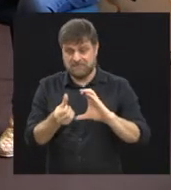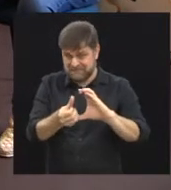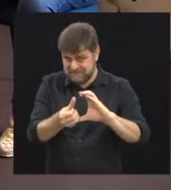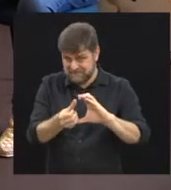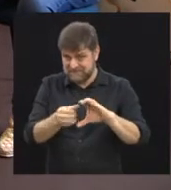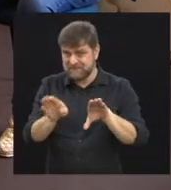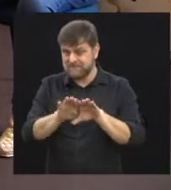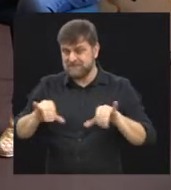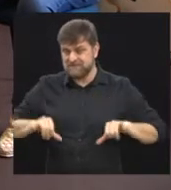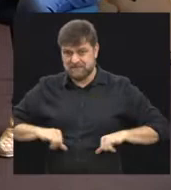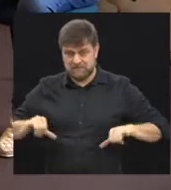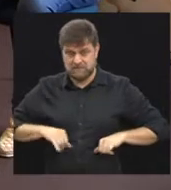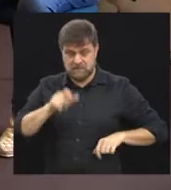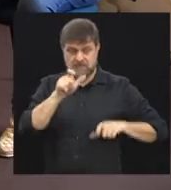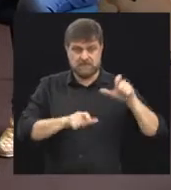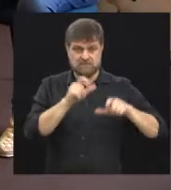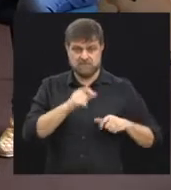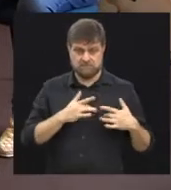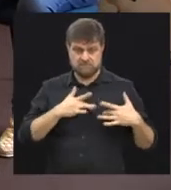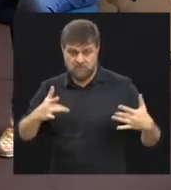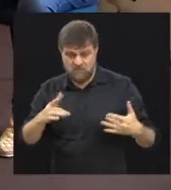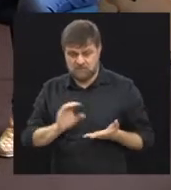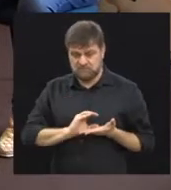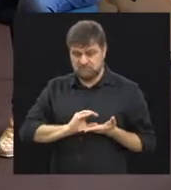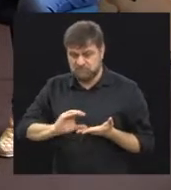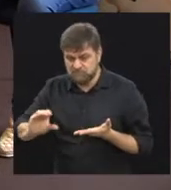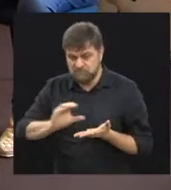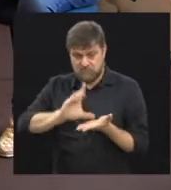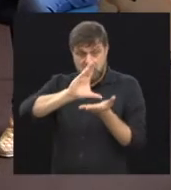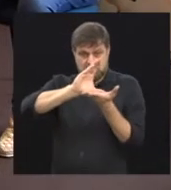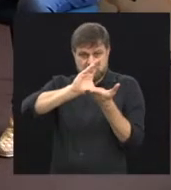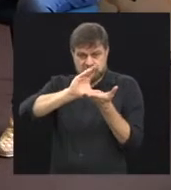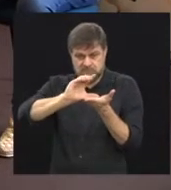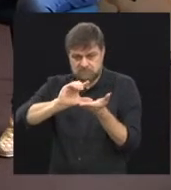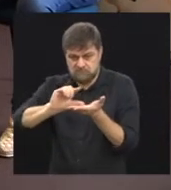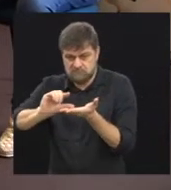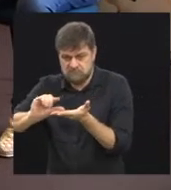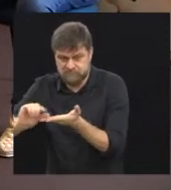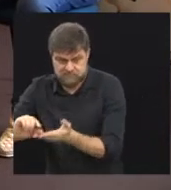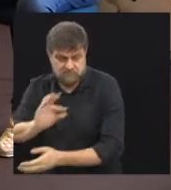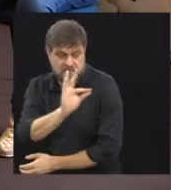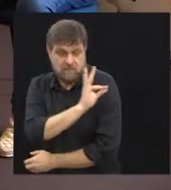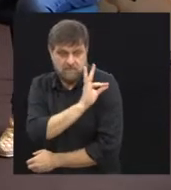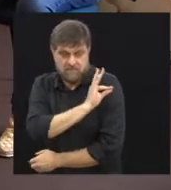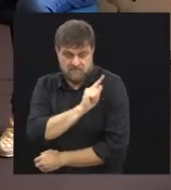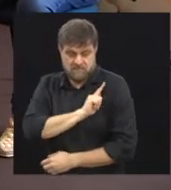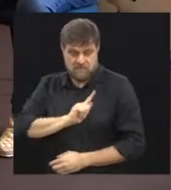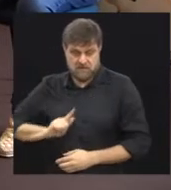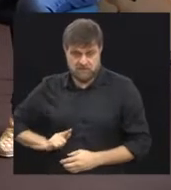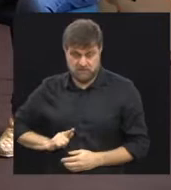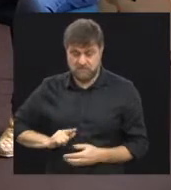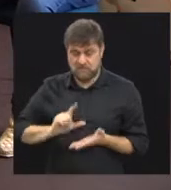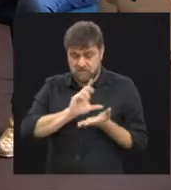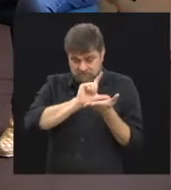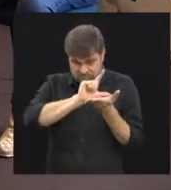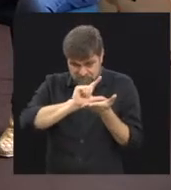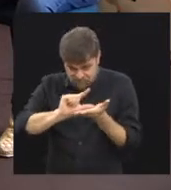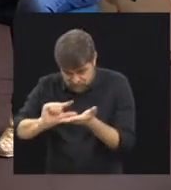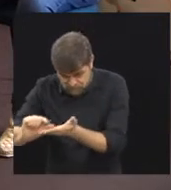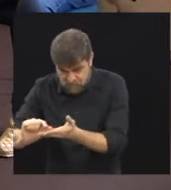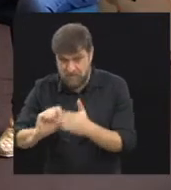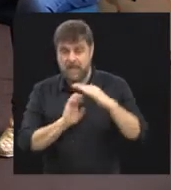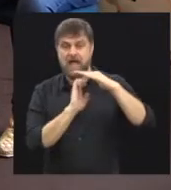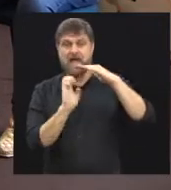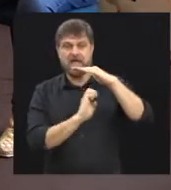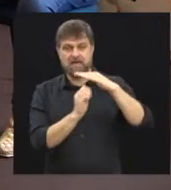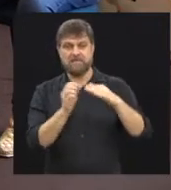isso. As pessoas diminuíram a doação, o governo também diminuiu a sua contribuição e as empresas também.